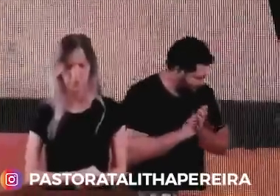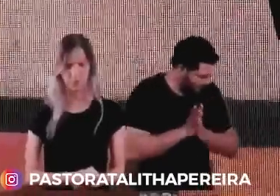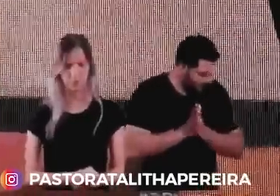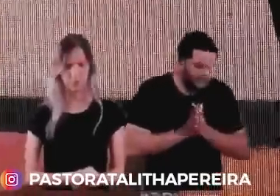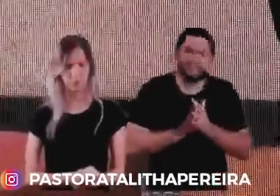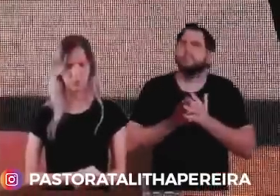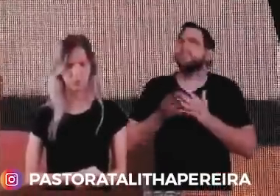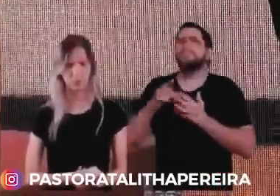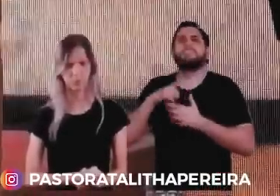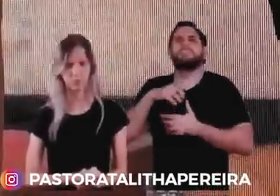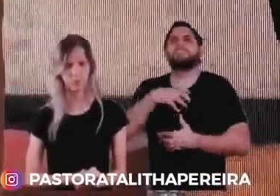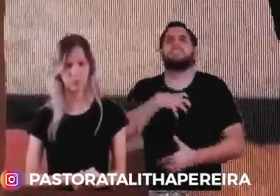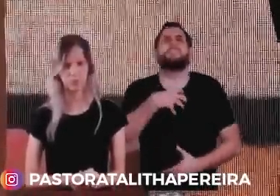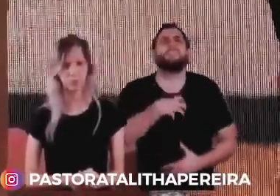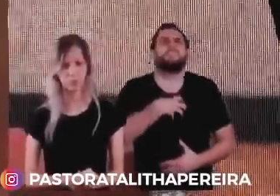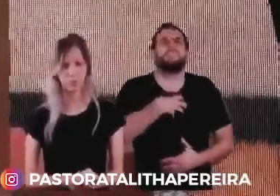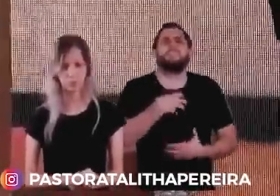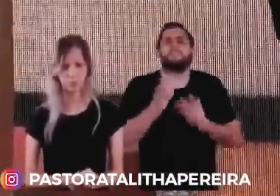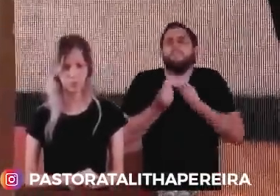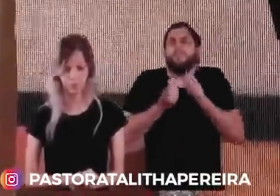O que é que está acontecendo?